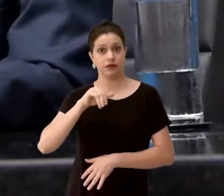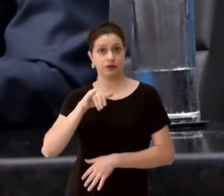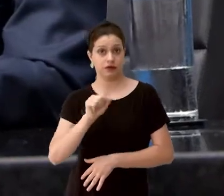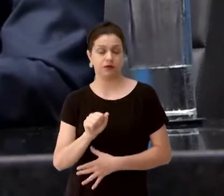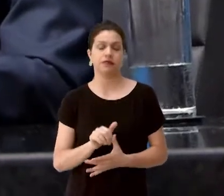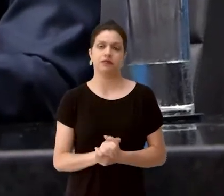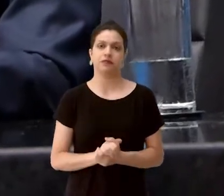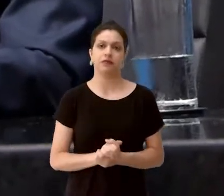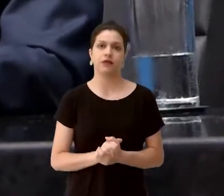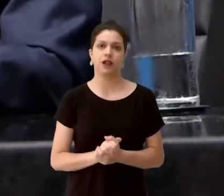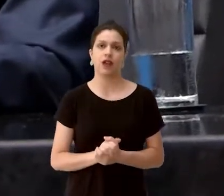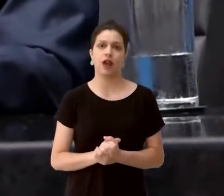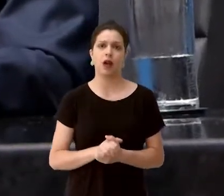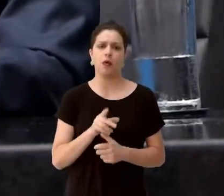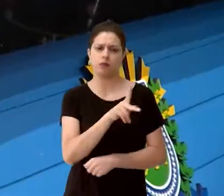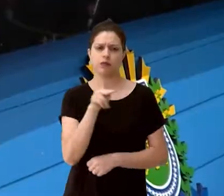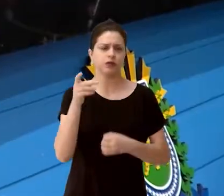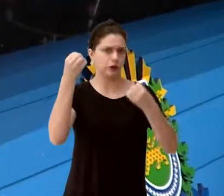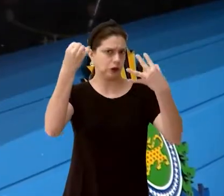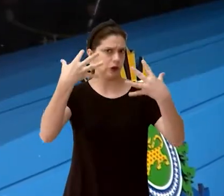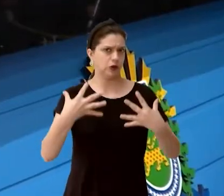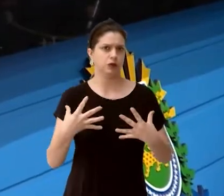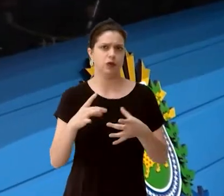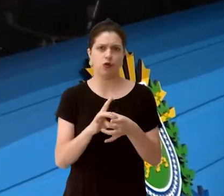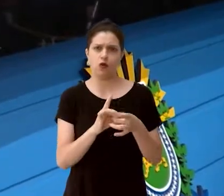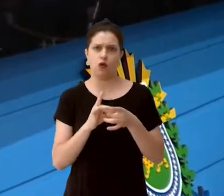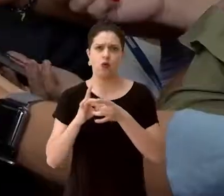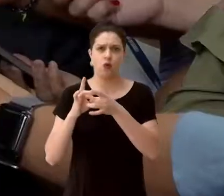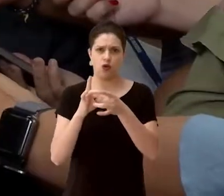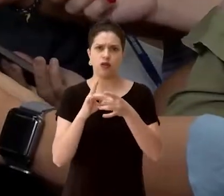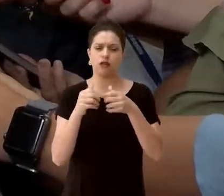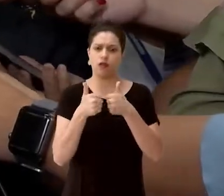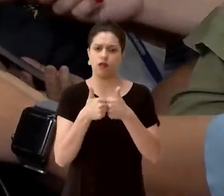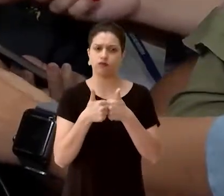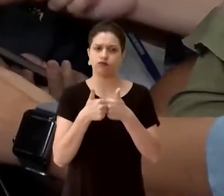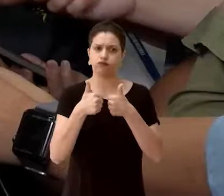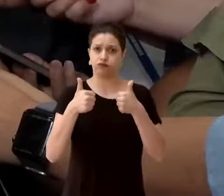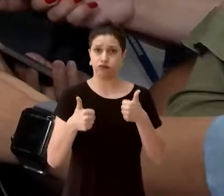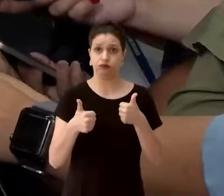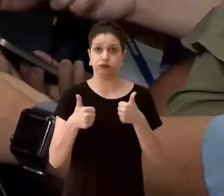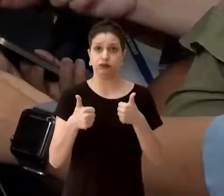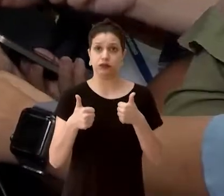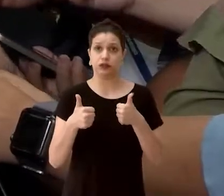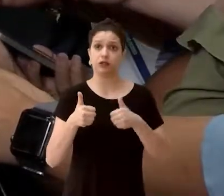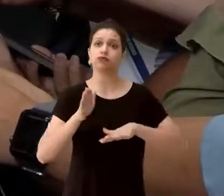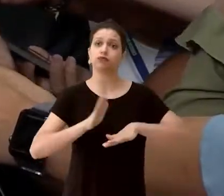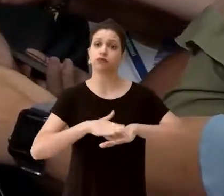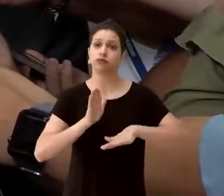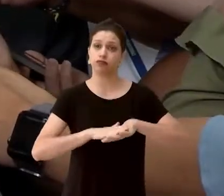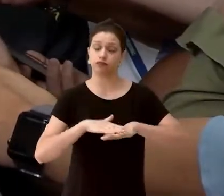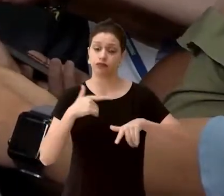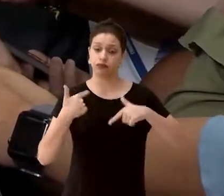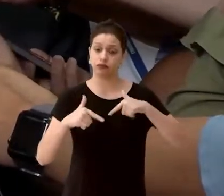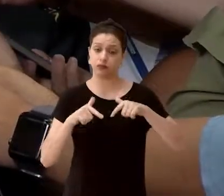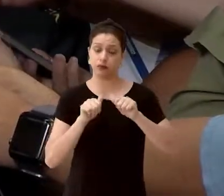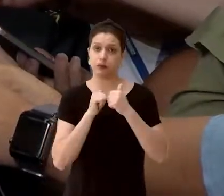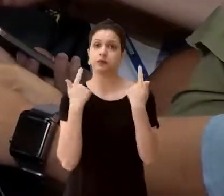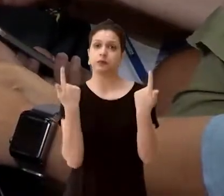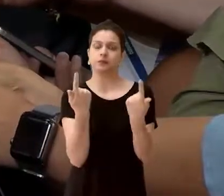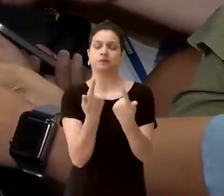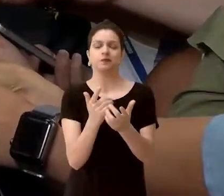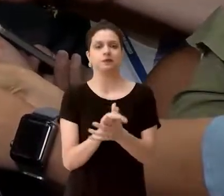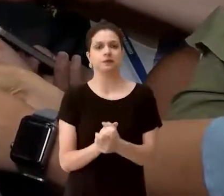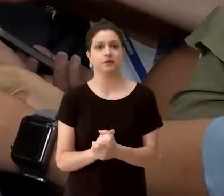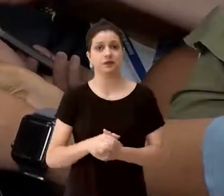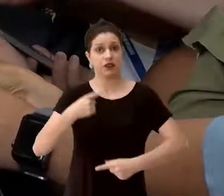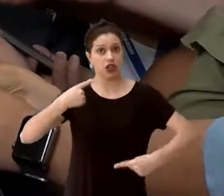união dos poderes e o protagonismo da Assembleia. Nós vamos discutir sobre a formação das lideranças, da liderança